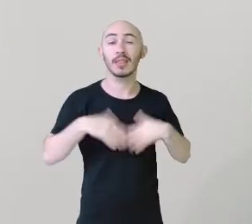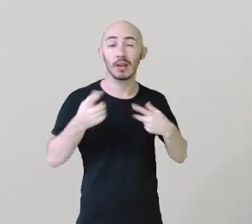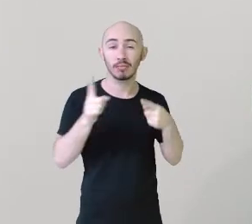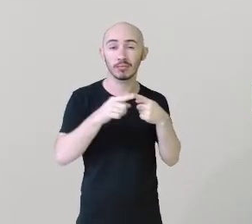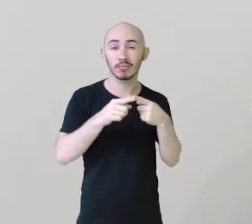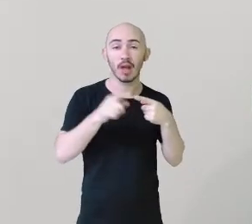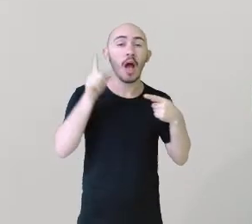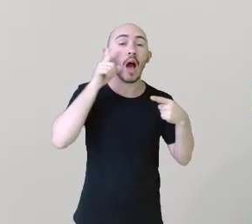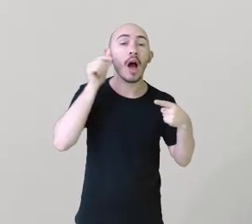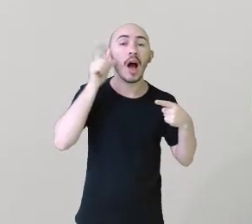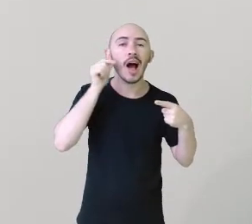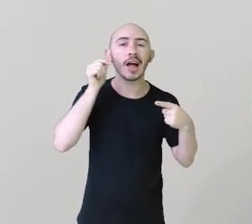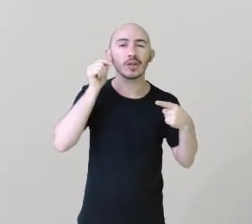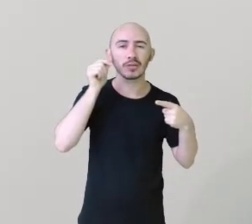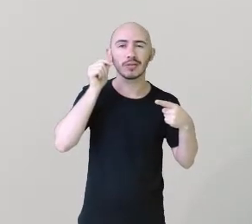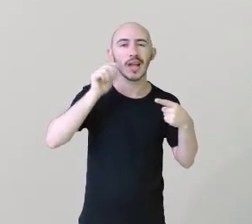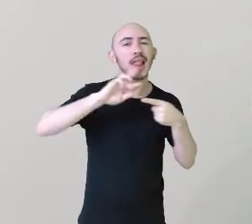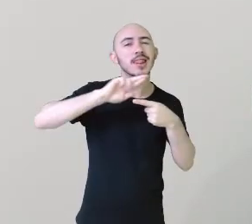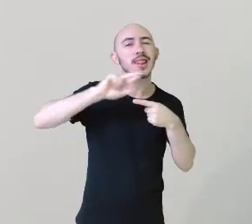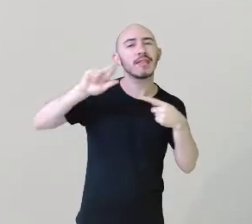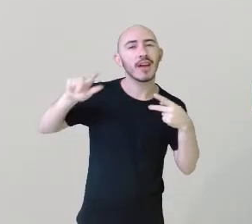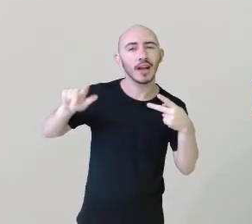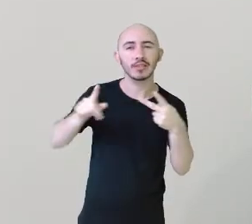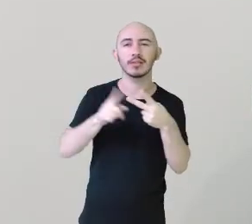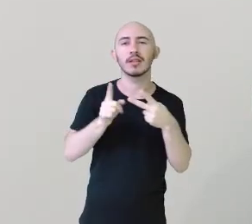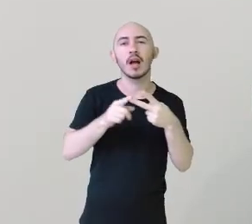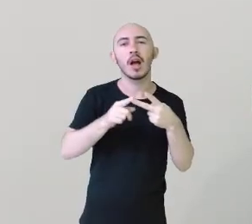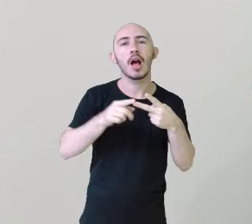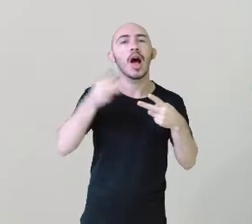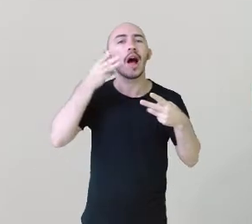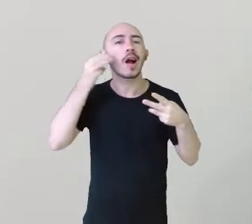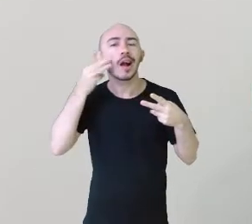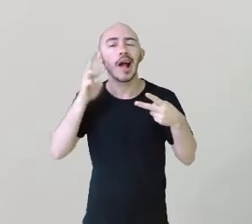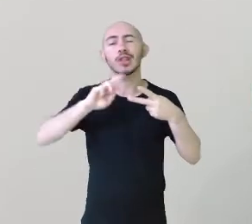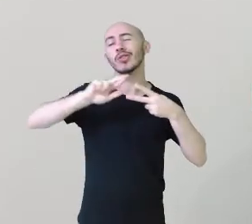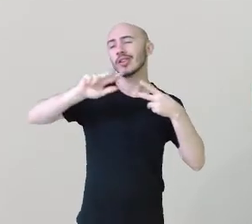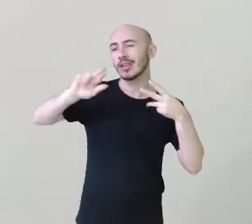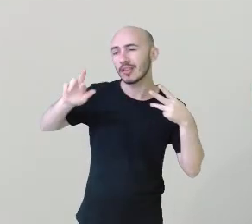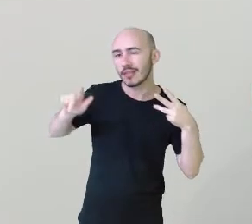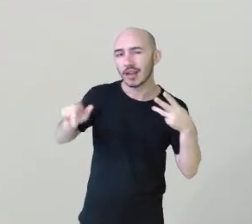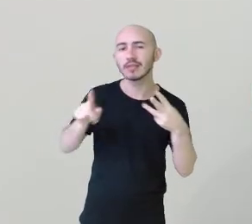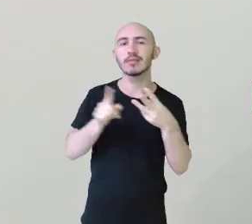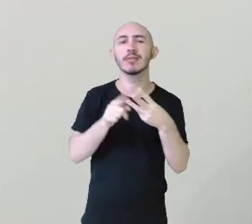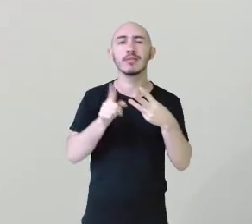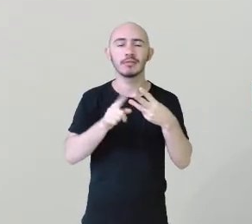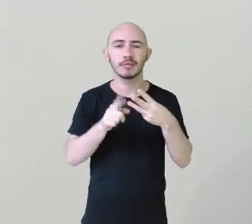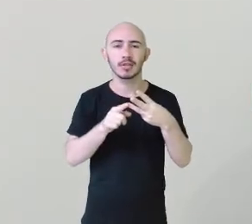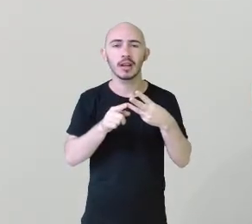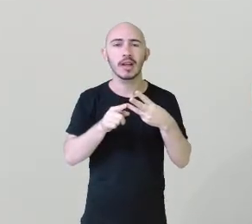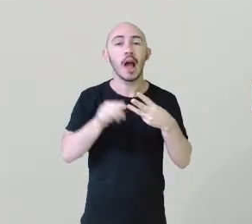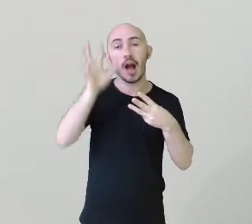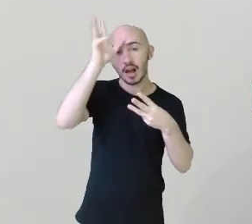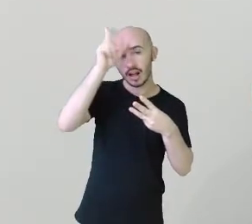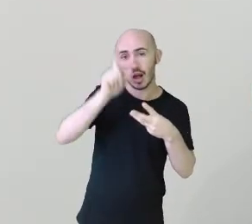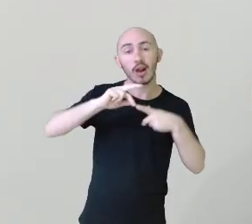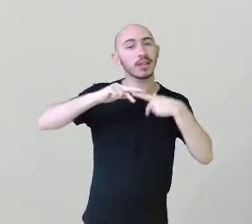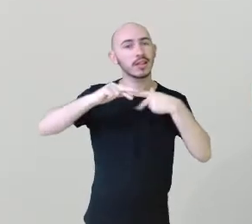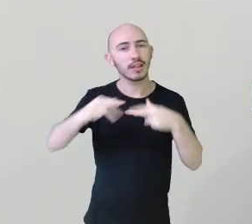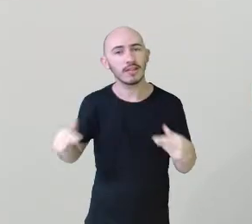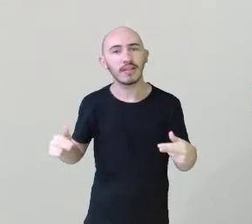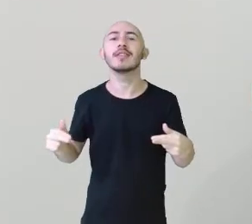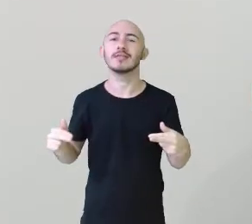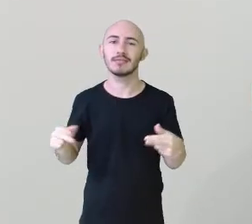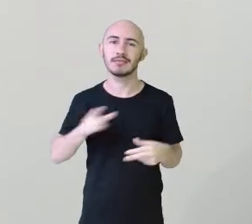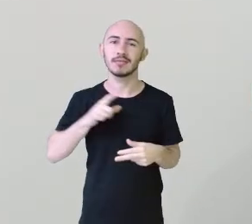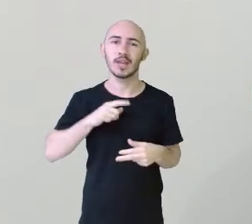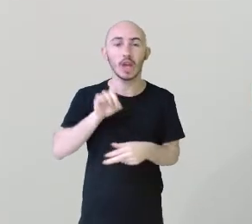ratinhos, os gatos e os galos. São mais de um, não é? Não é mais só o